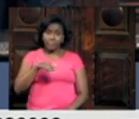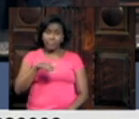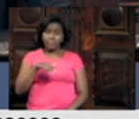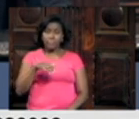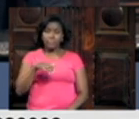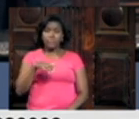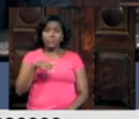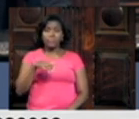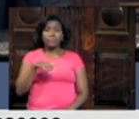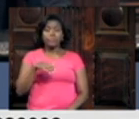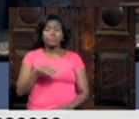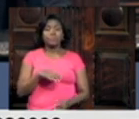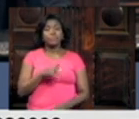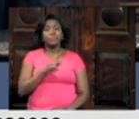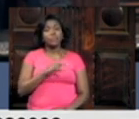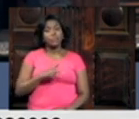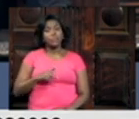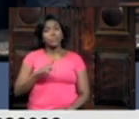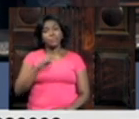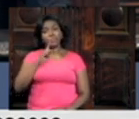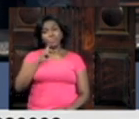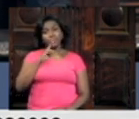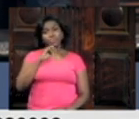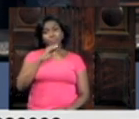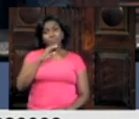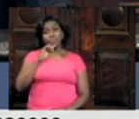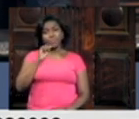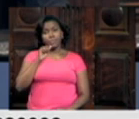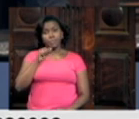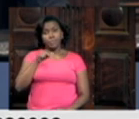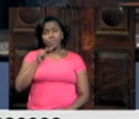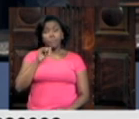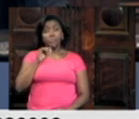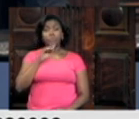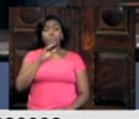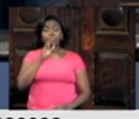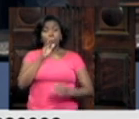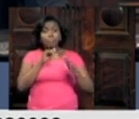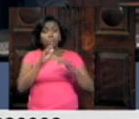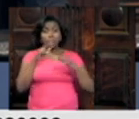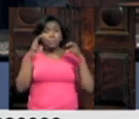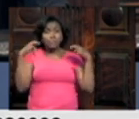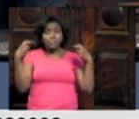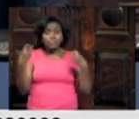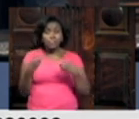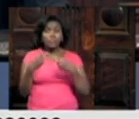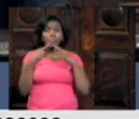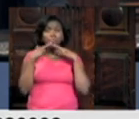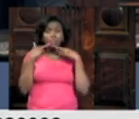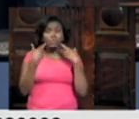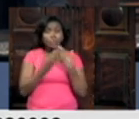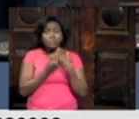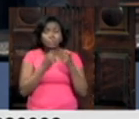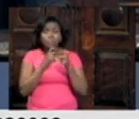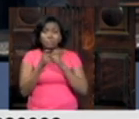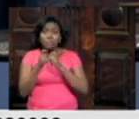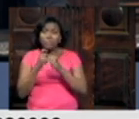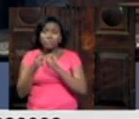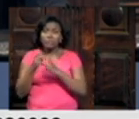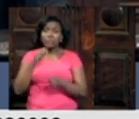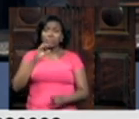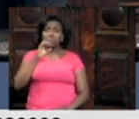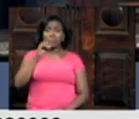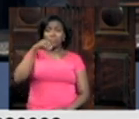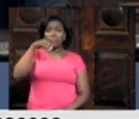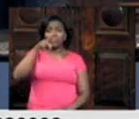meu presidente Jorge Pisciani, uma reunião com Vossa Excelência para juntos discutirmos o Comperge,